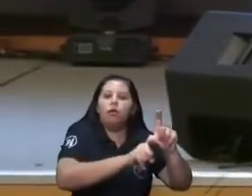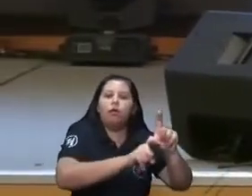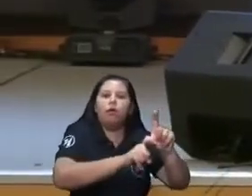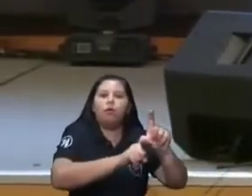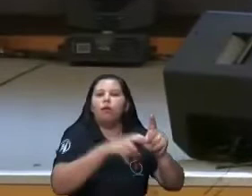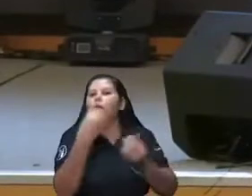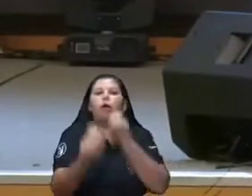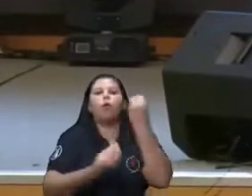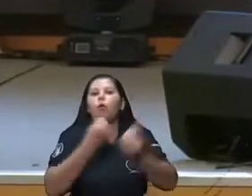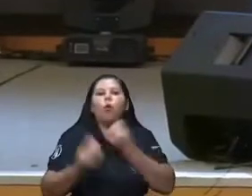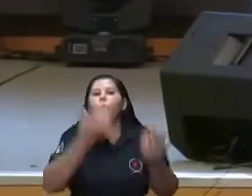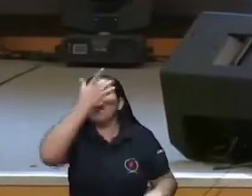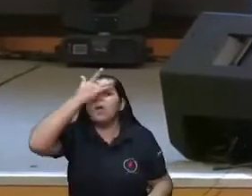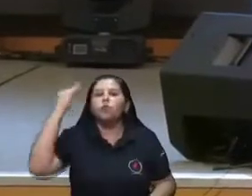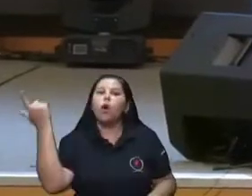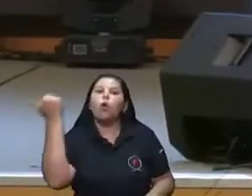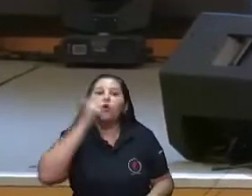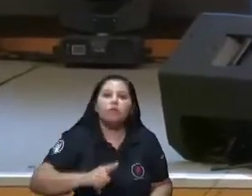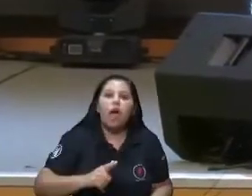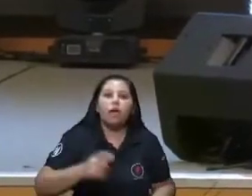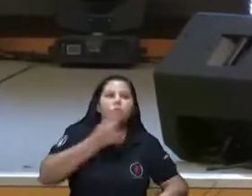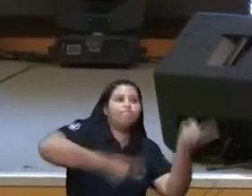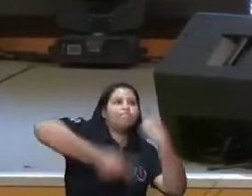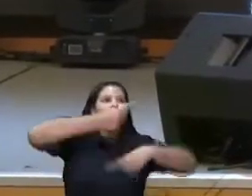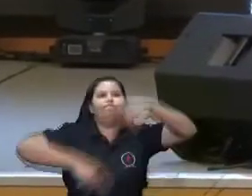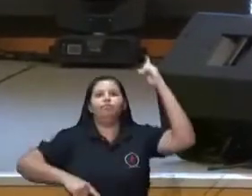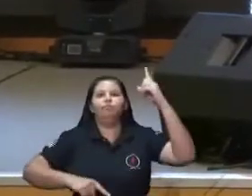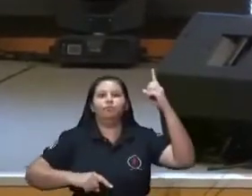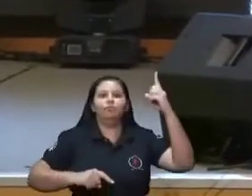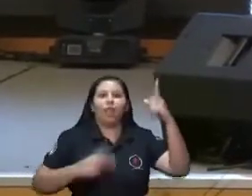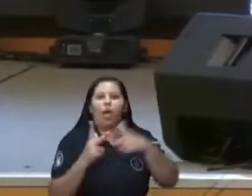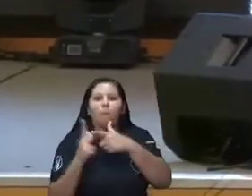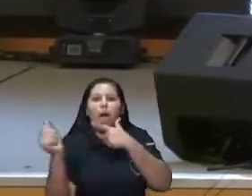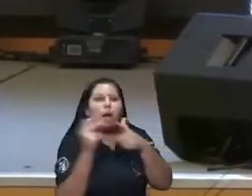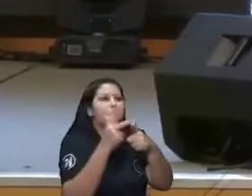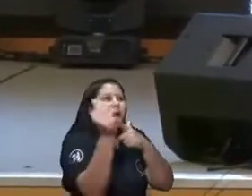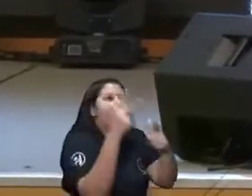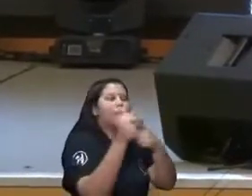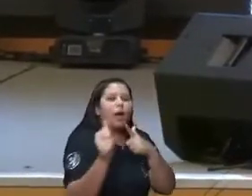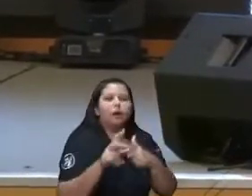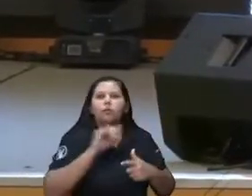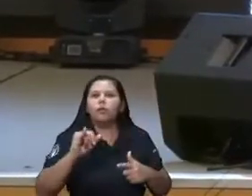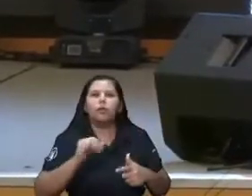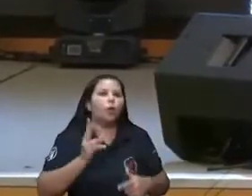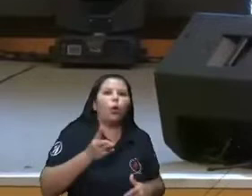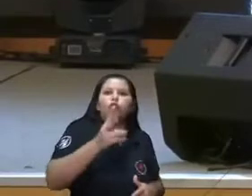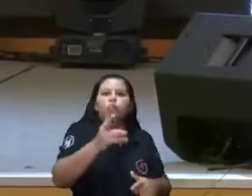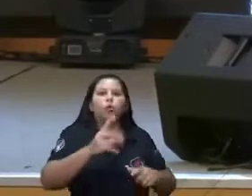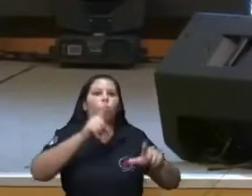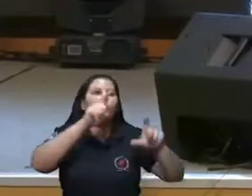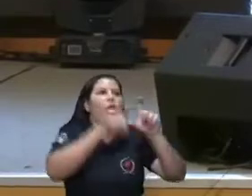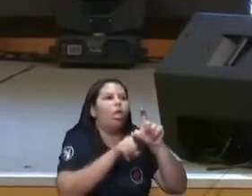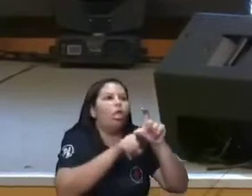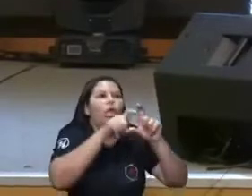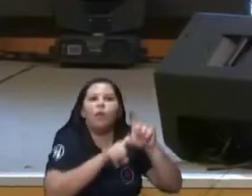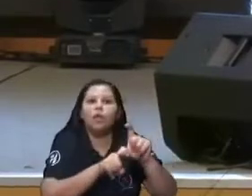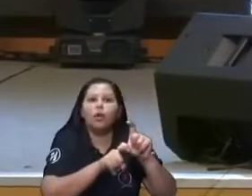Como alguém vai alçar voos tendo os pés seguros pelas mãos de